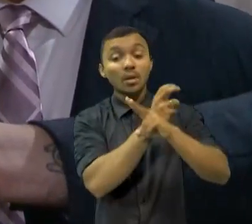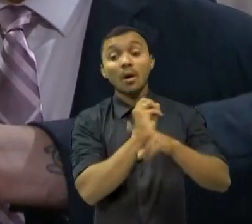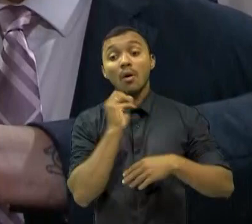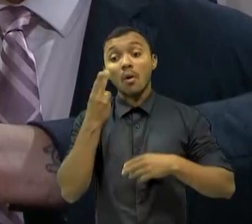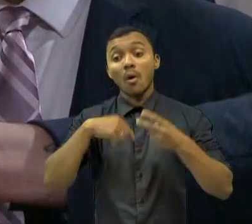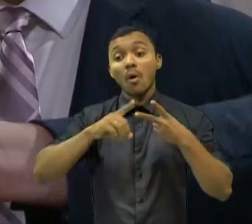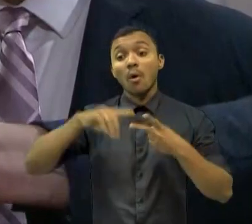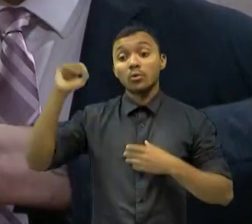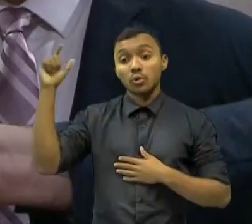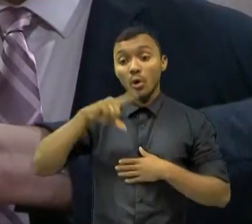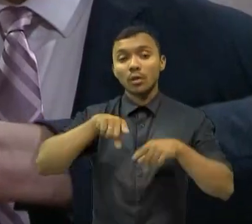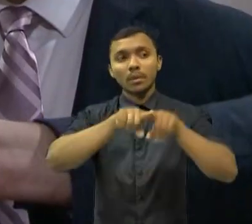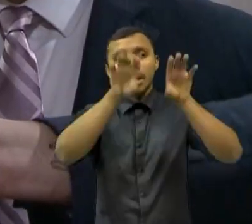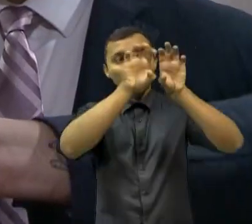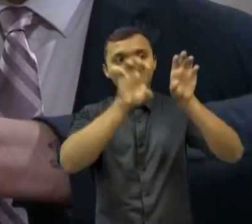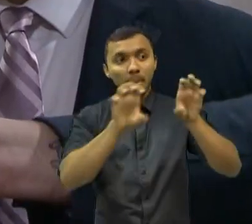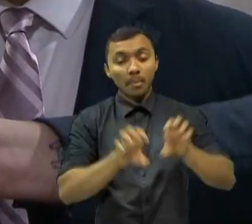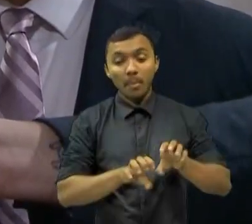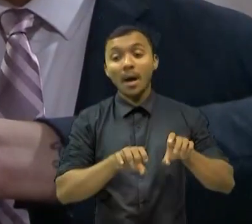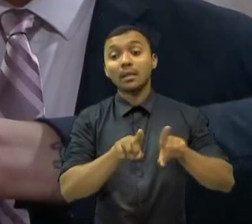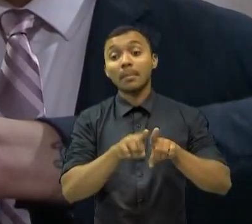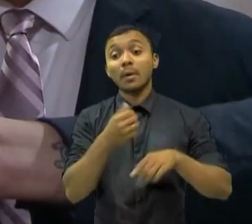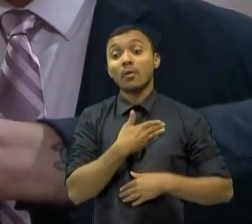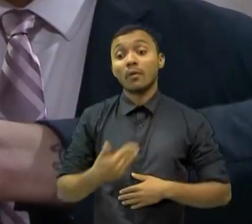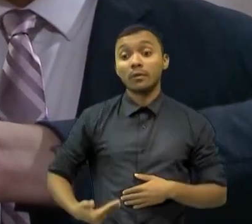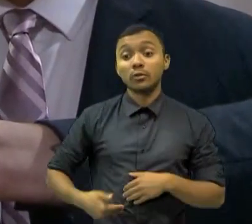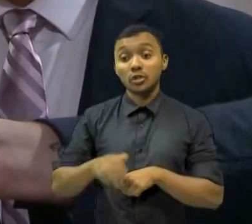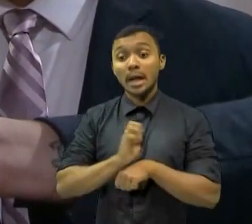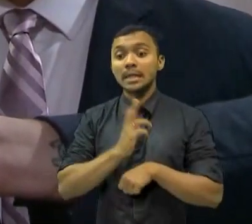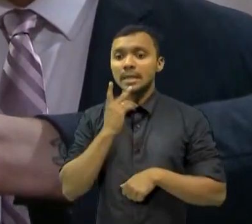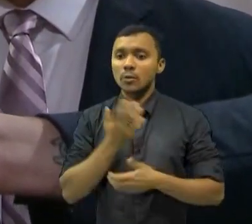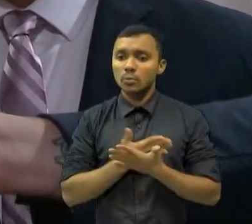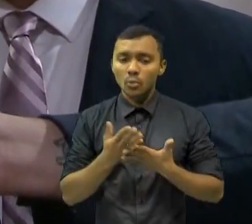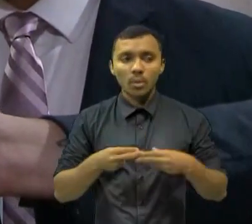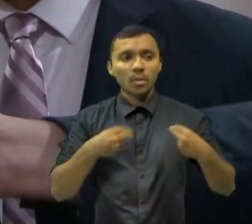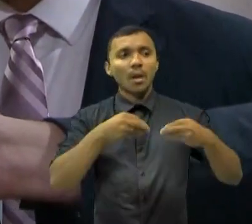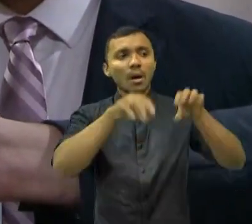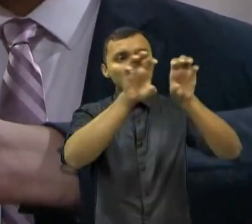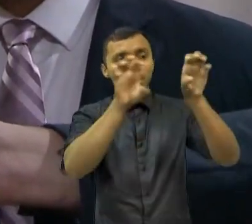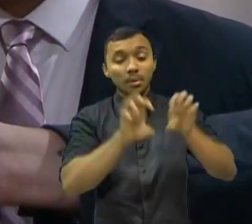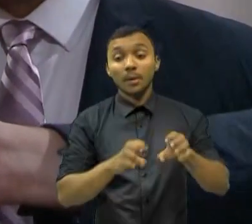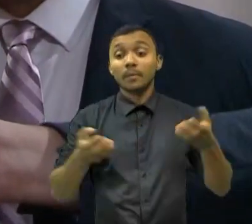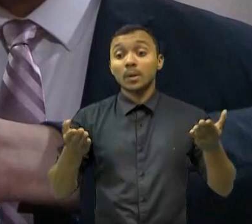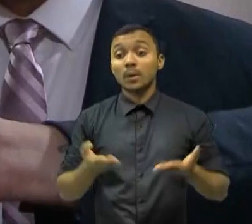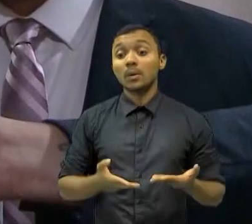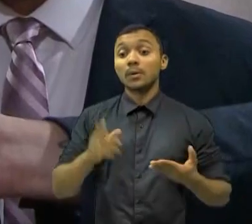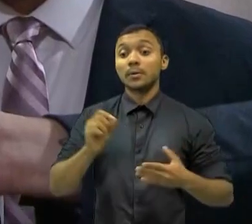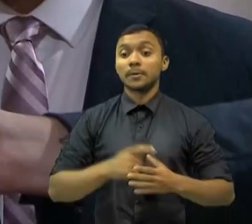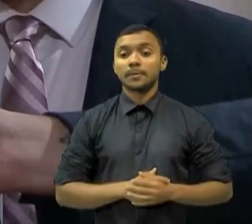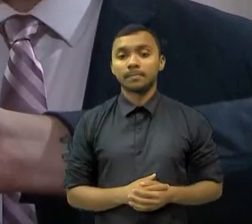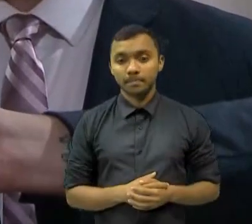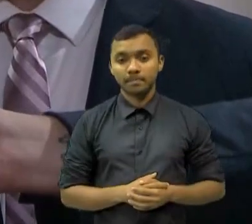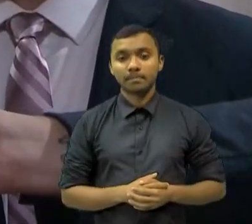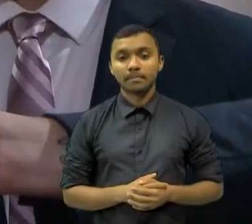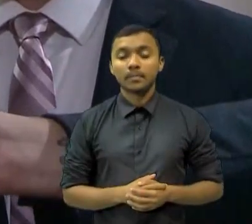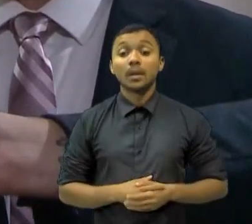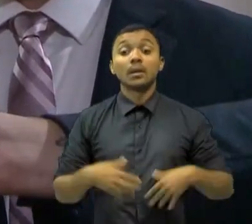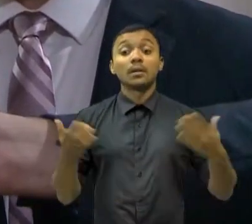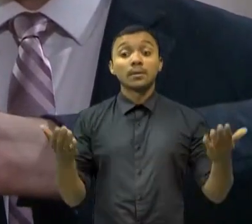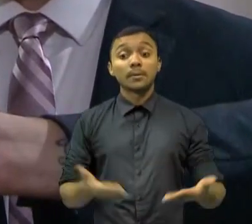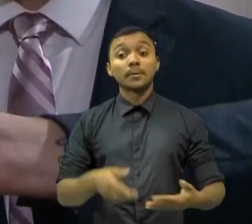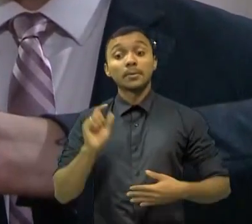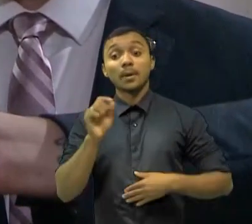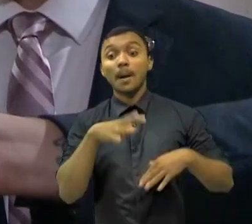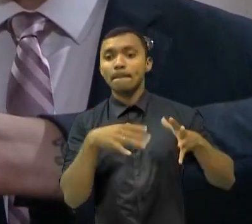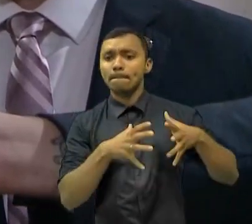tem, pela infraestrutura que o governo do estado manteve. E hoje a gente pode falar que boa